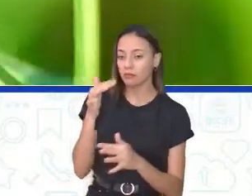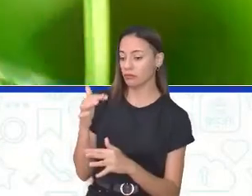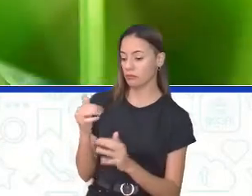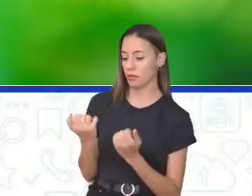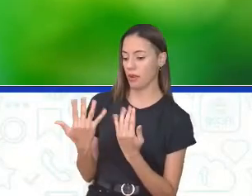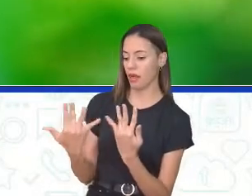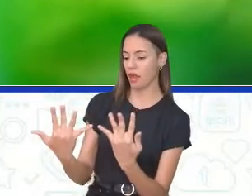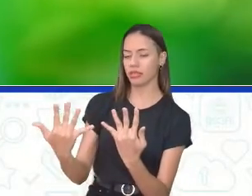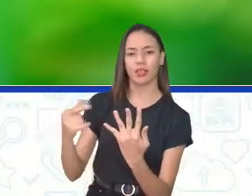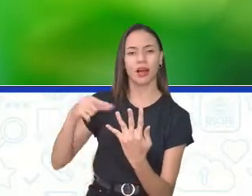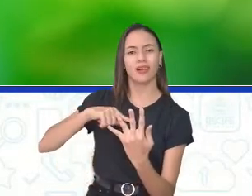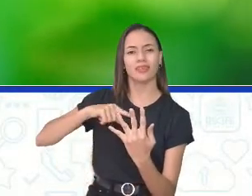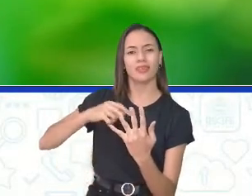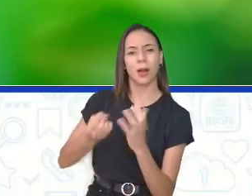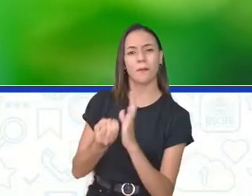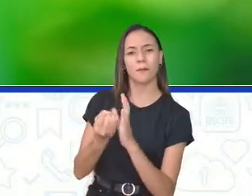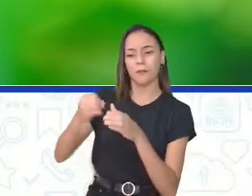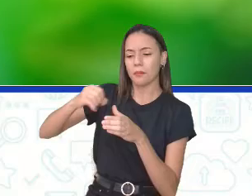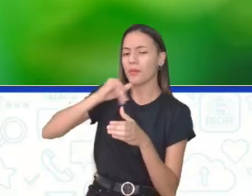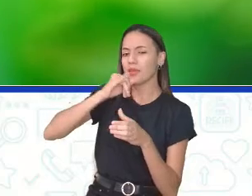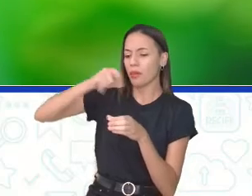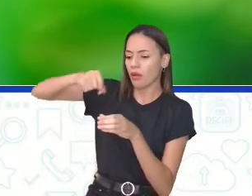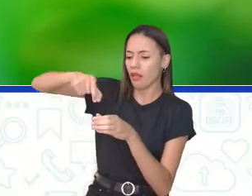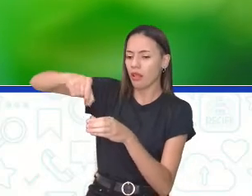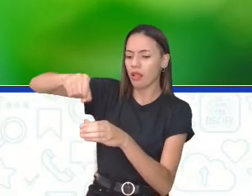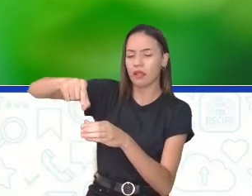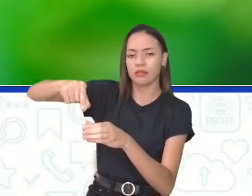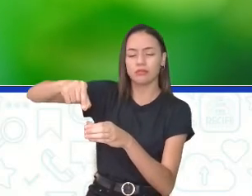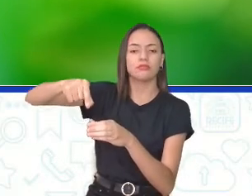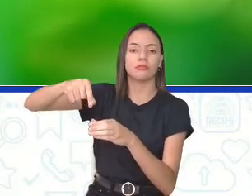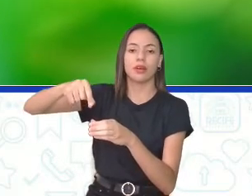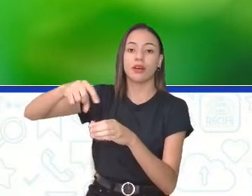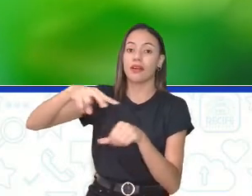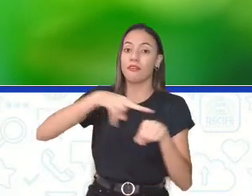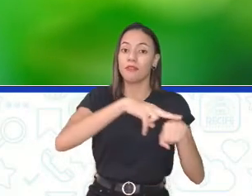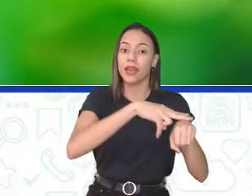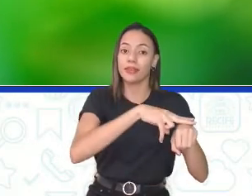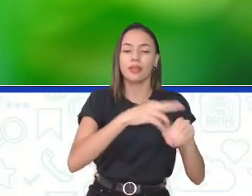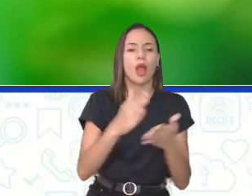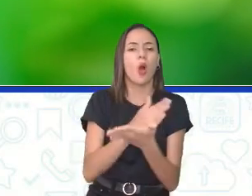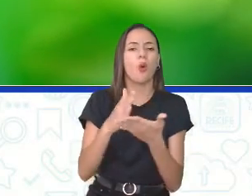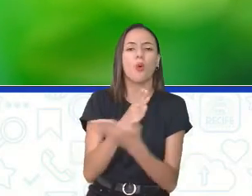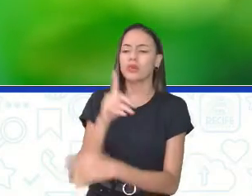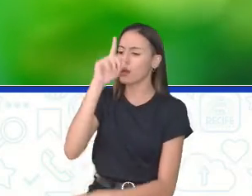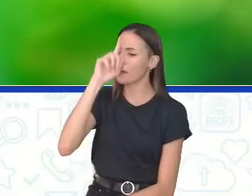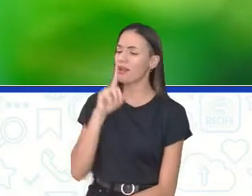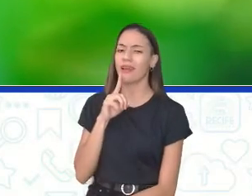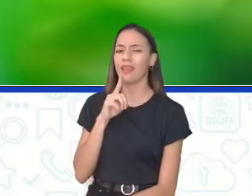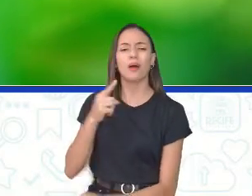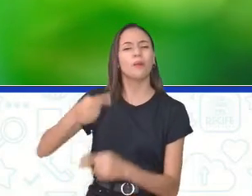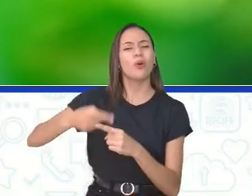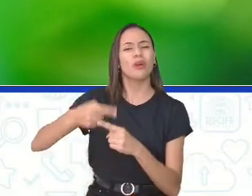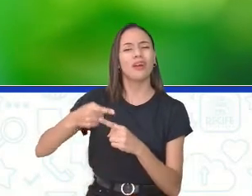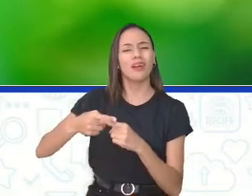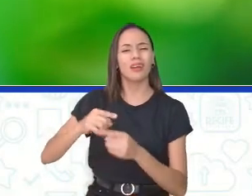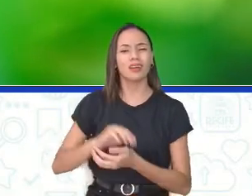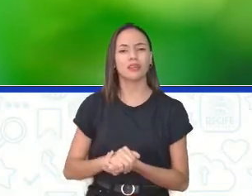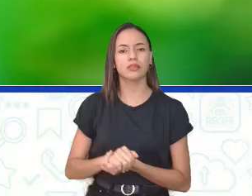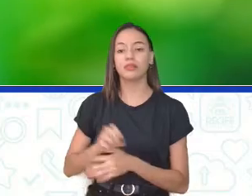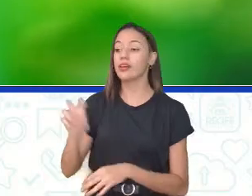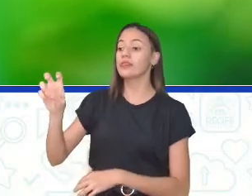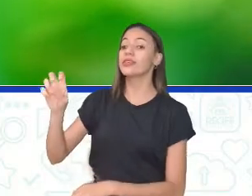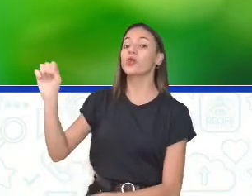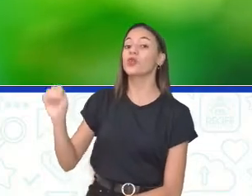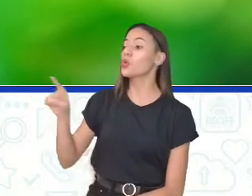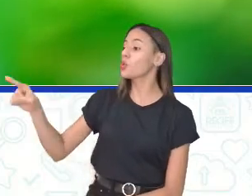produz algumas sementes de cor verde e outras de cor amarela? Professora, 5 segundos.